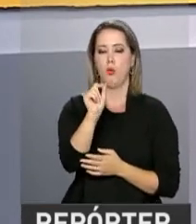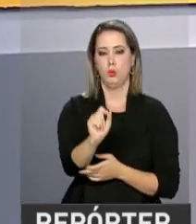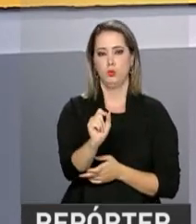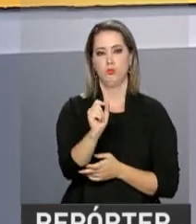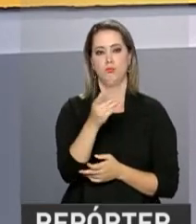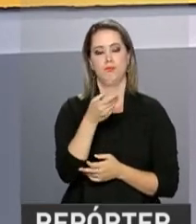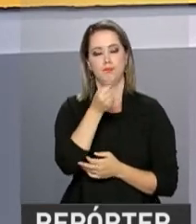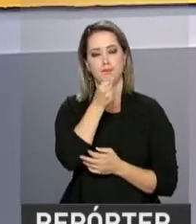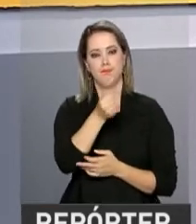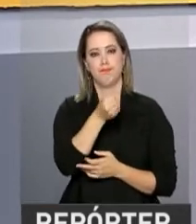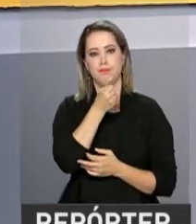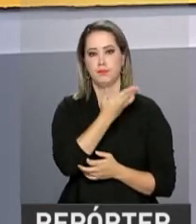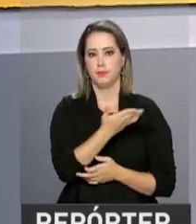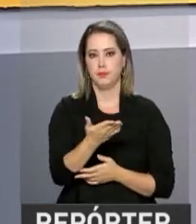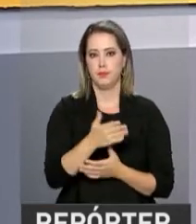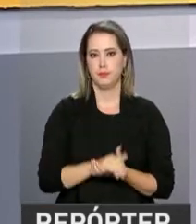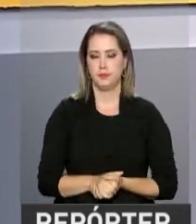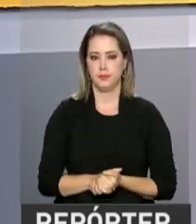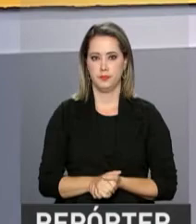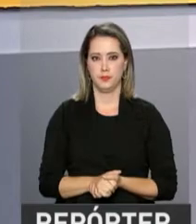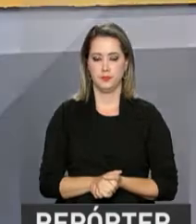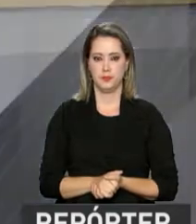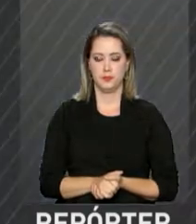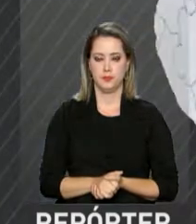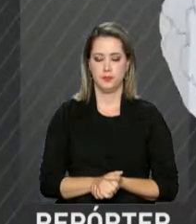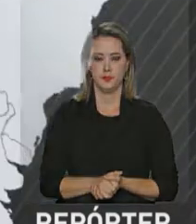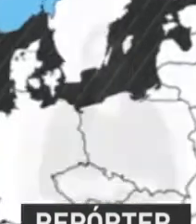tv nbr paulo la sálvia